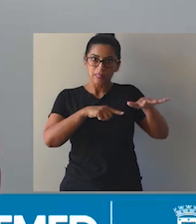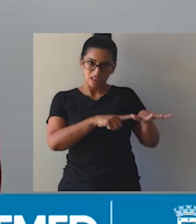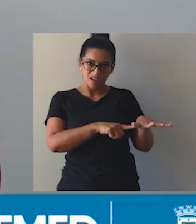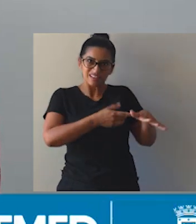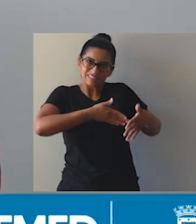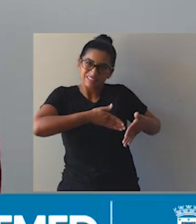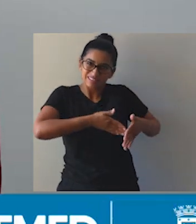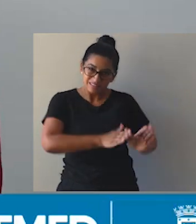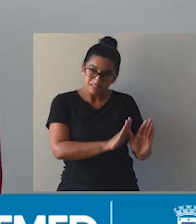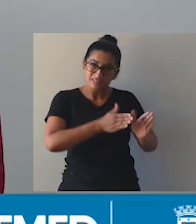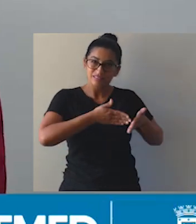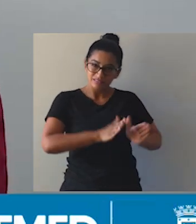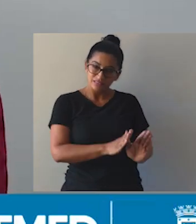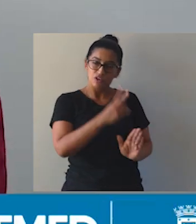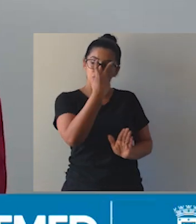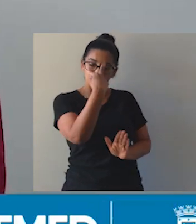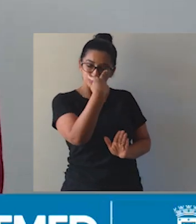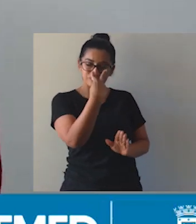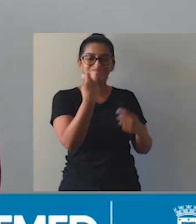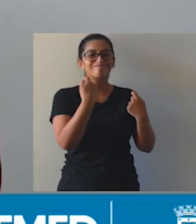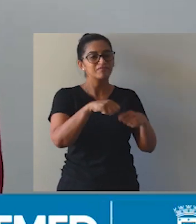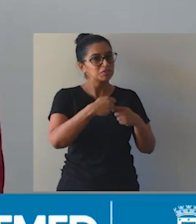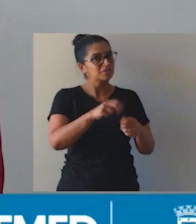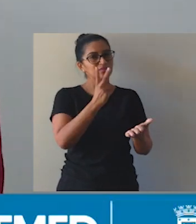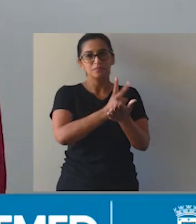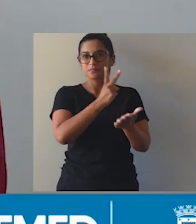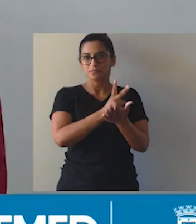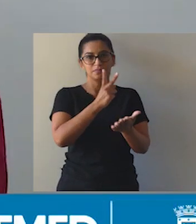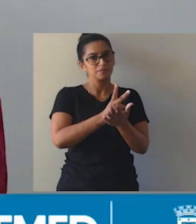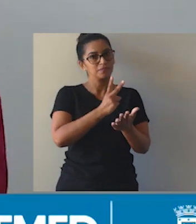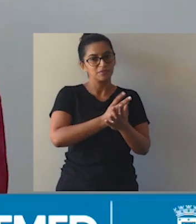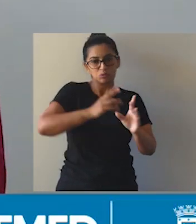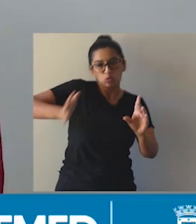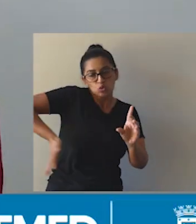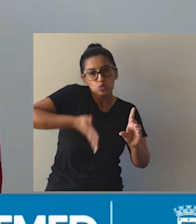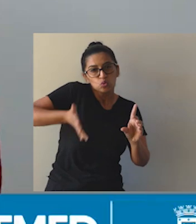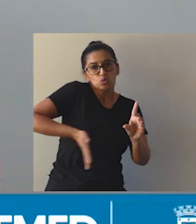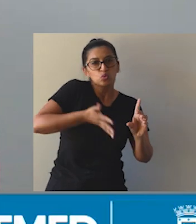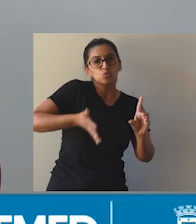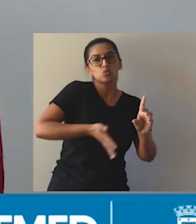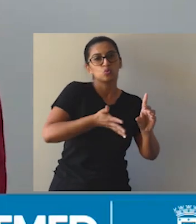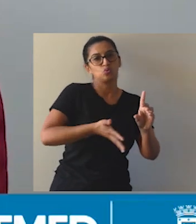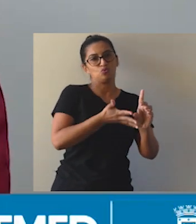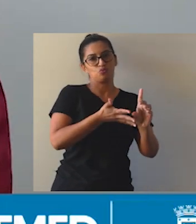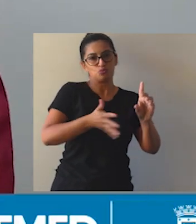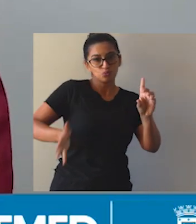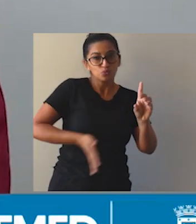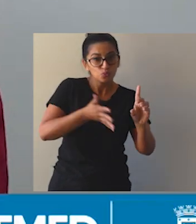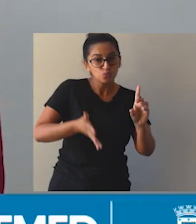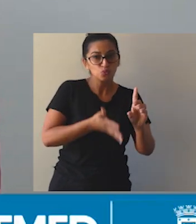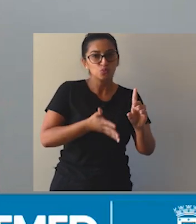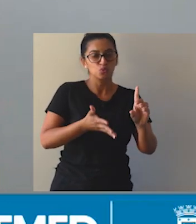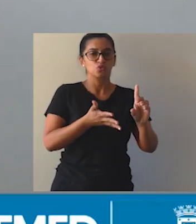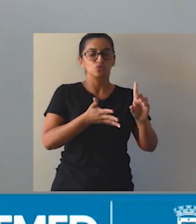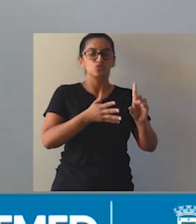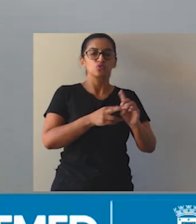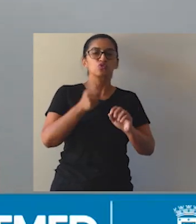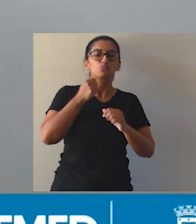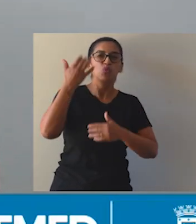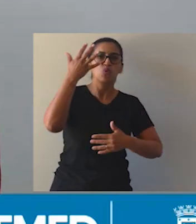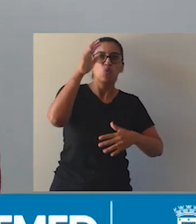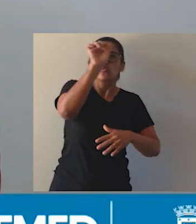visuais, né? Nem sempre a família proporcionou esse estímulo. Então, cabe ao professor iniciar